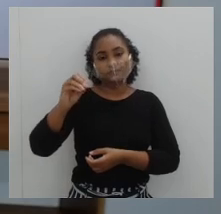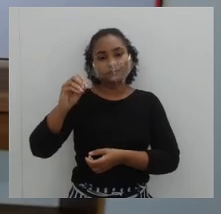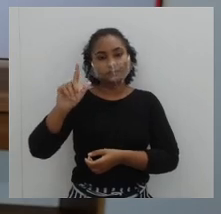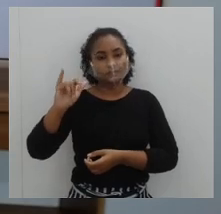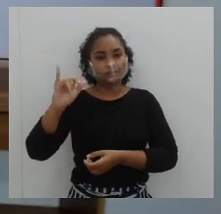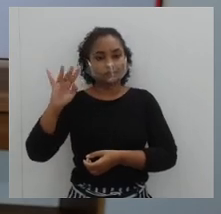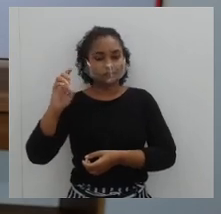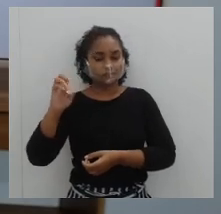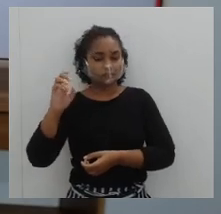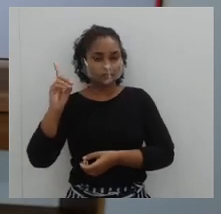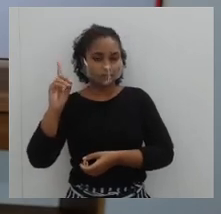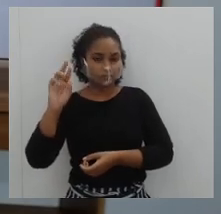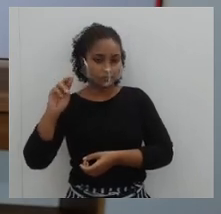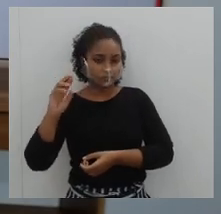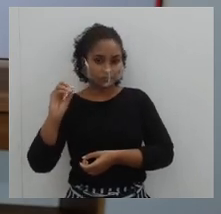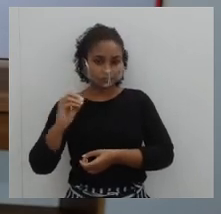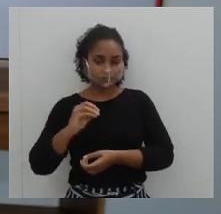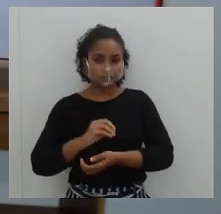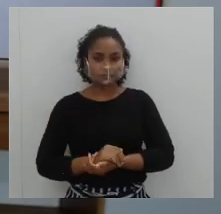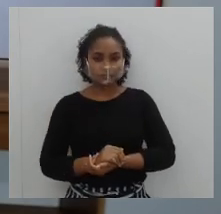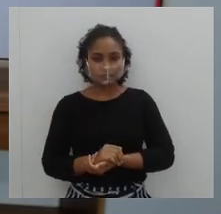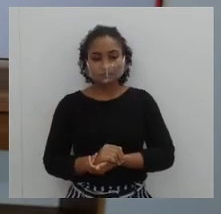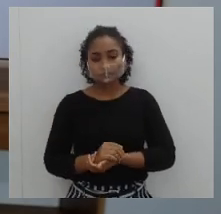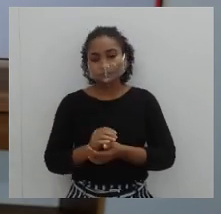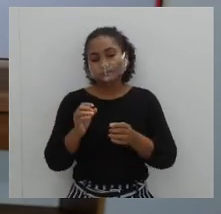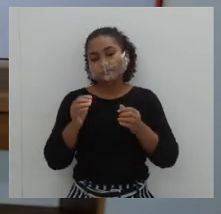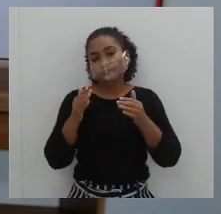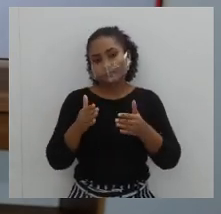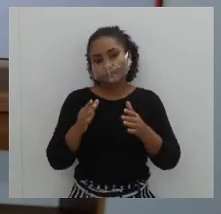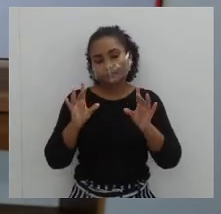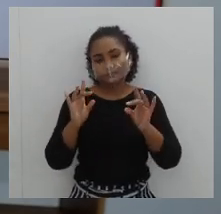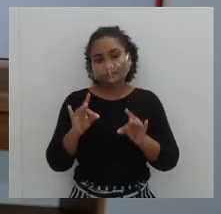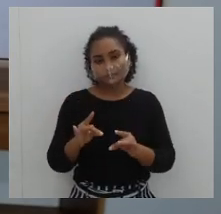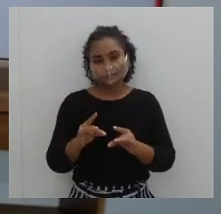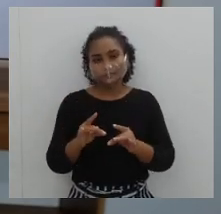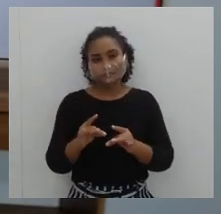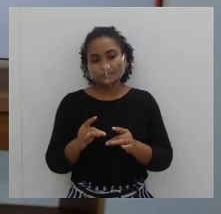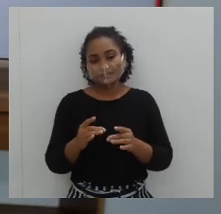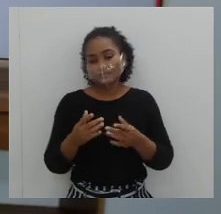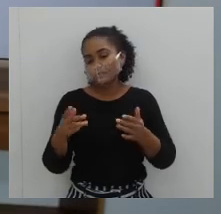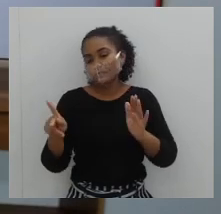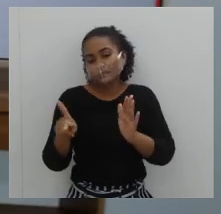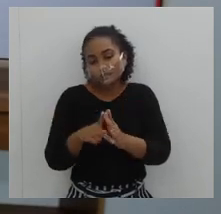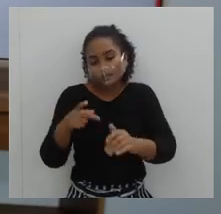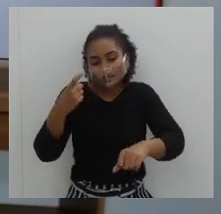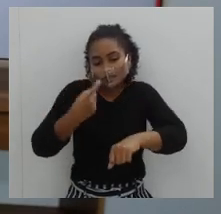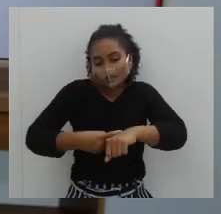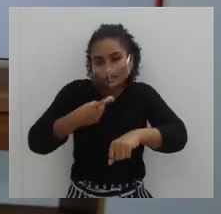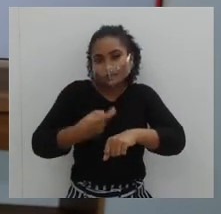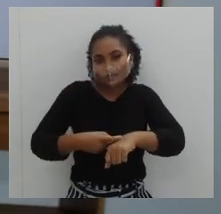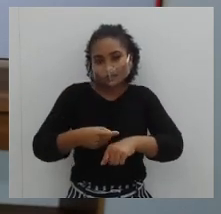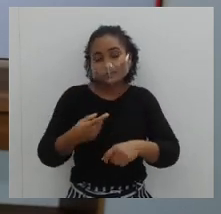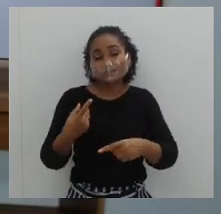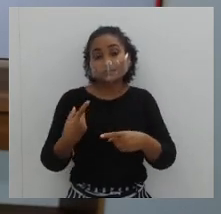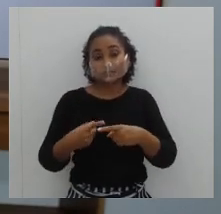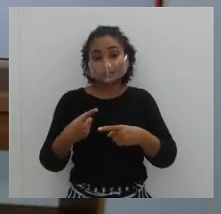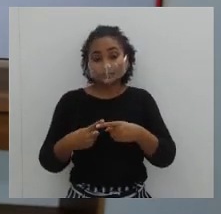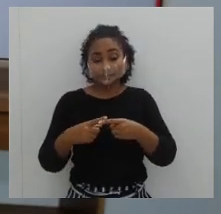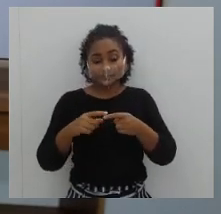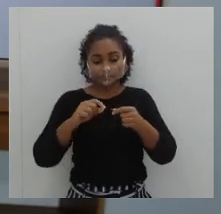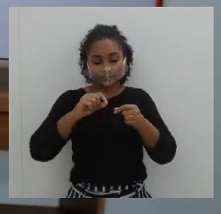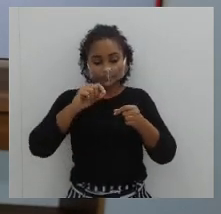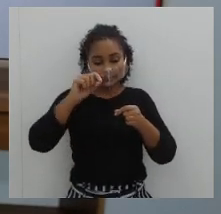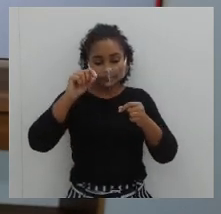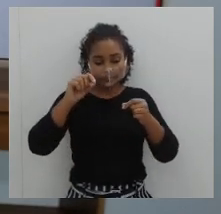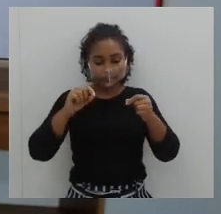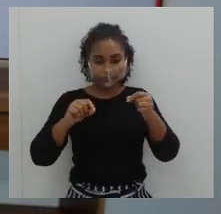certo? Na verdade, é um nome específico de paralelepípedo, retângulo, porque cada face